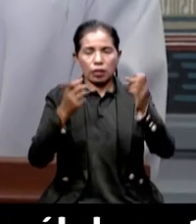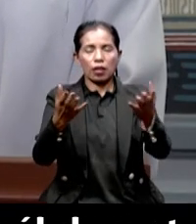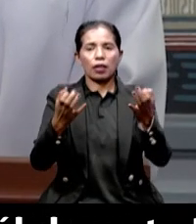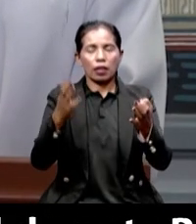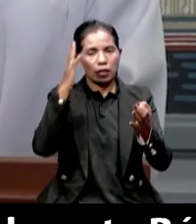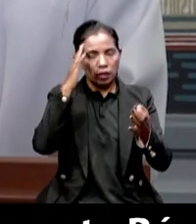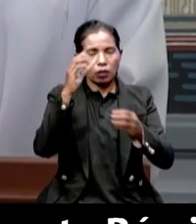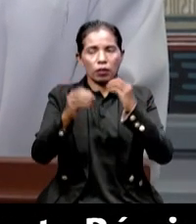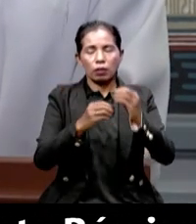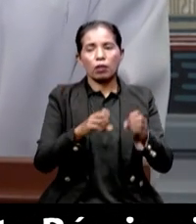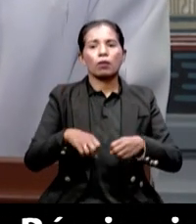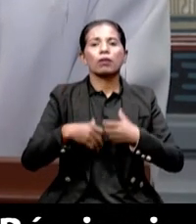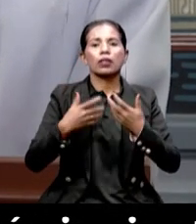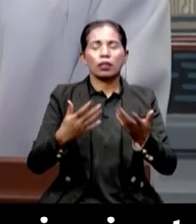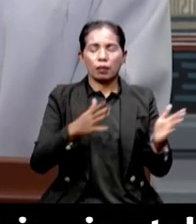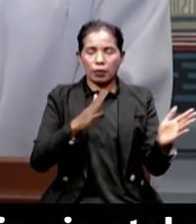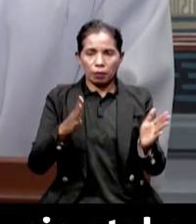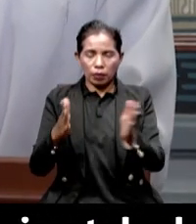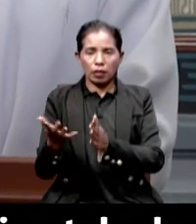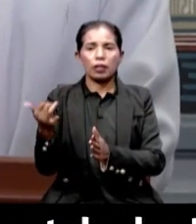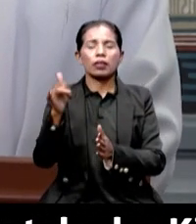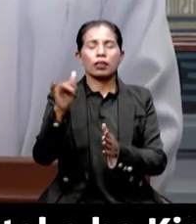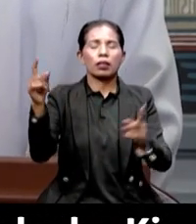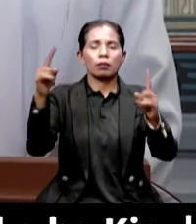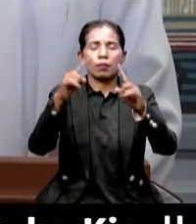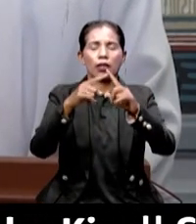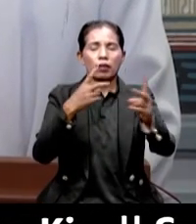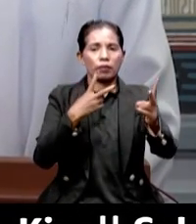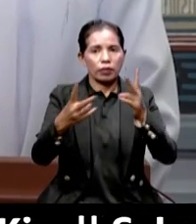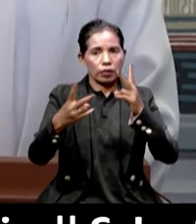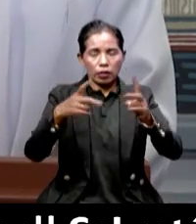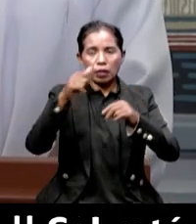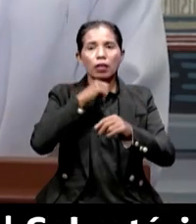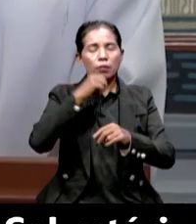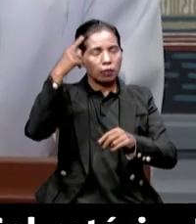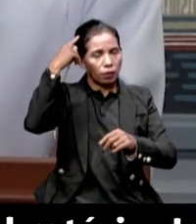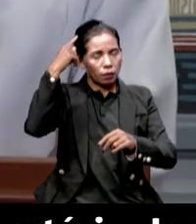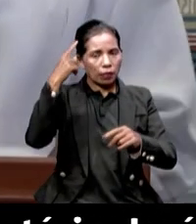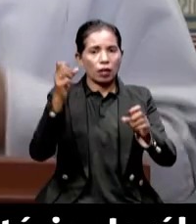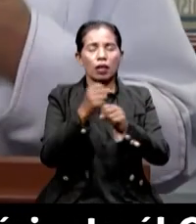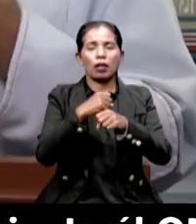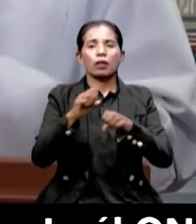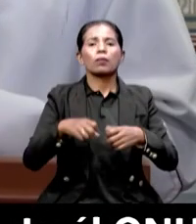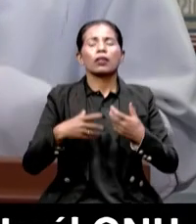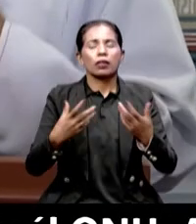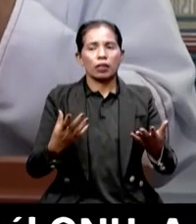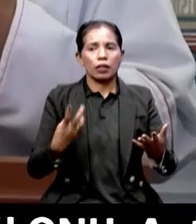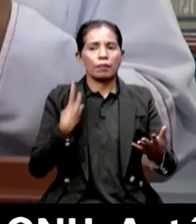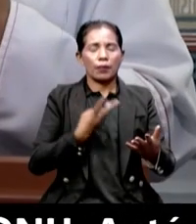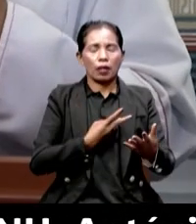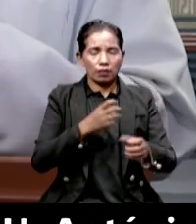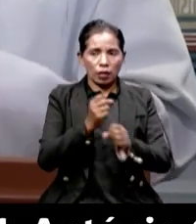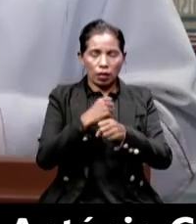poinsa, preparativo sira, vai a visita sua santidade em Niniane, a Lau em Sana. Então, por todo o meu durante na